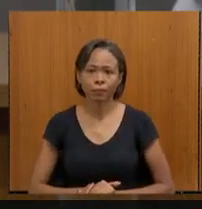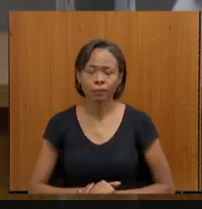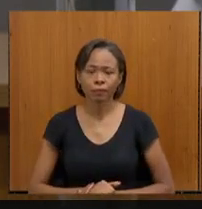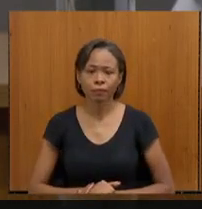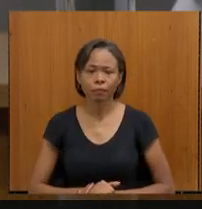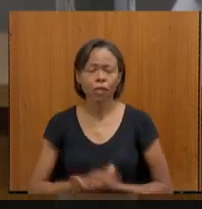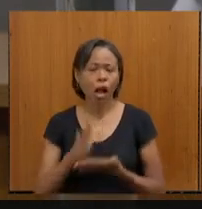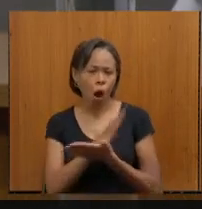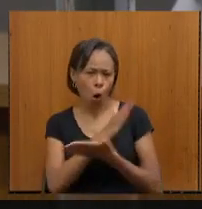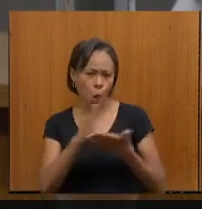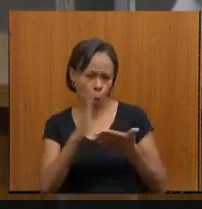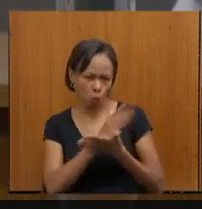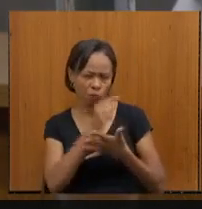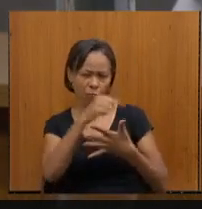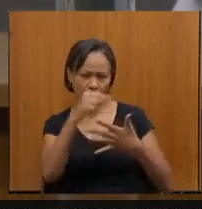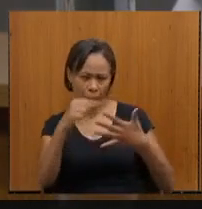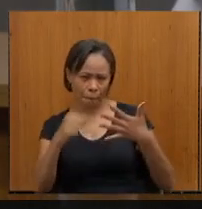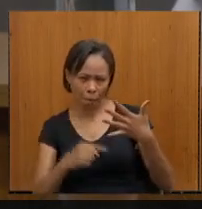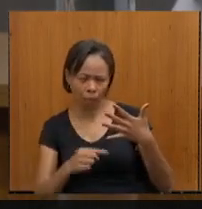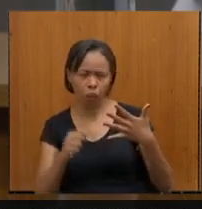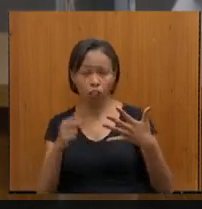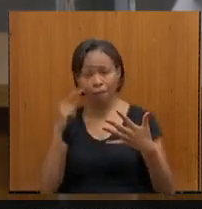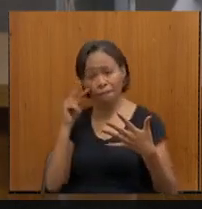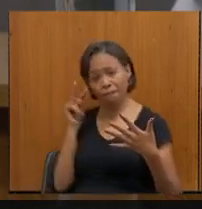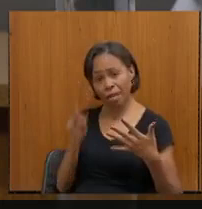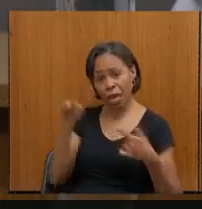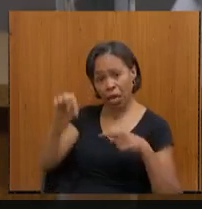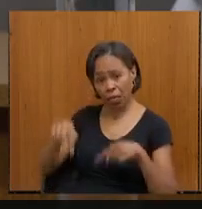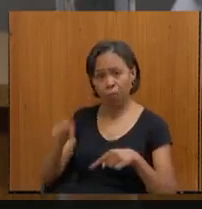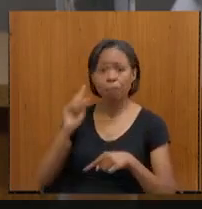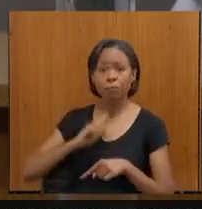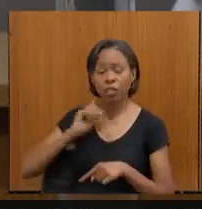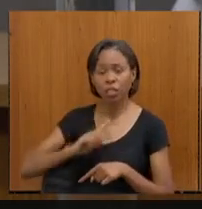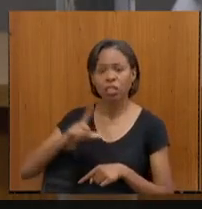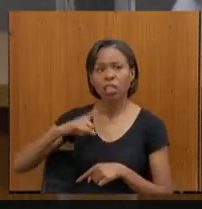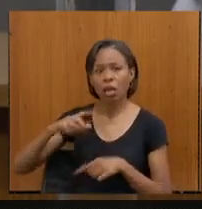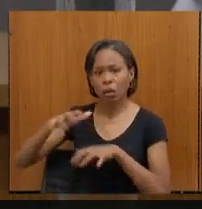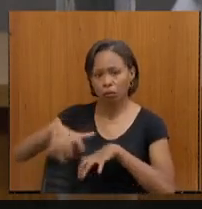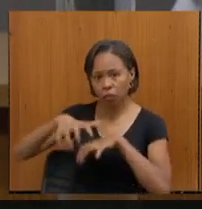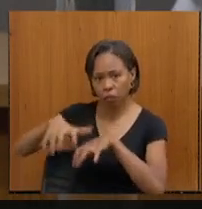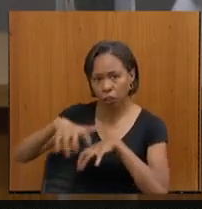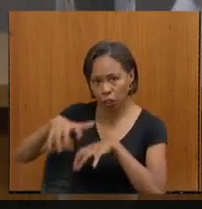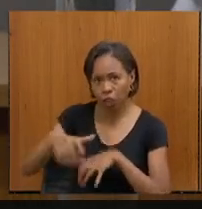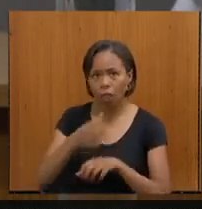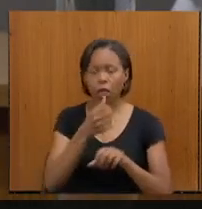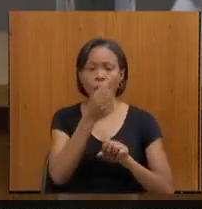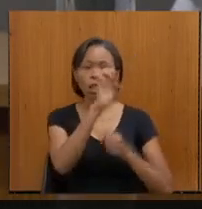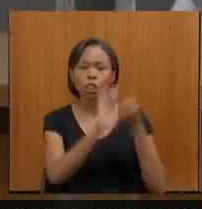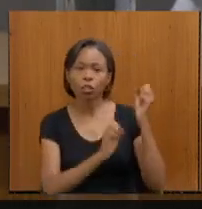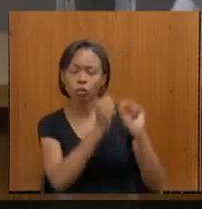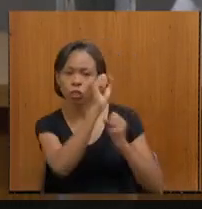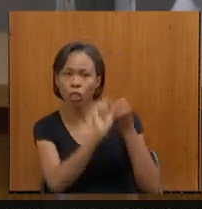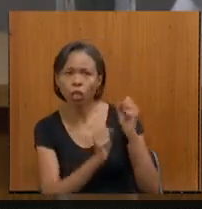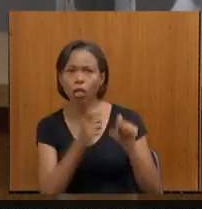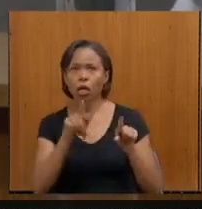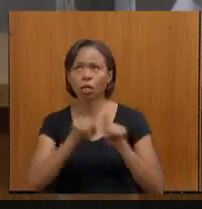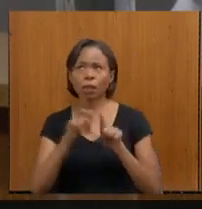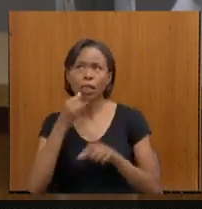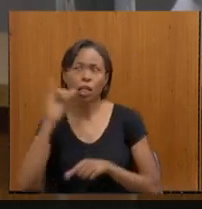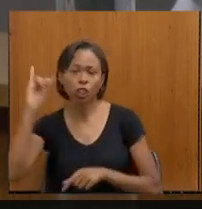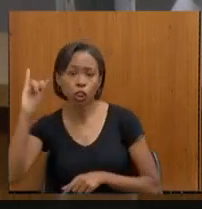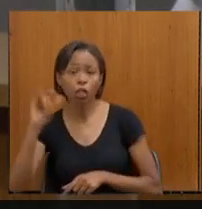é só alguns carros aqui quando a gente olha para Minas Gerais nós temos a mineração nós temos a cirurgia e não somos a energia também